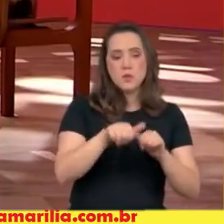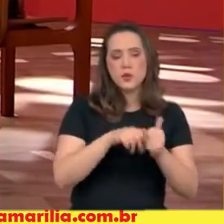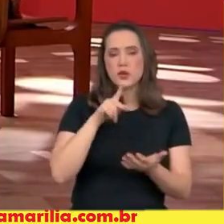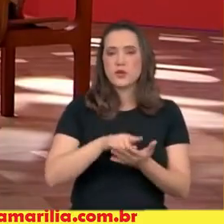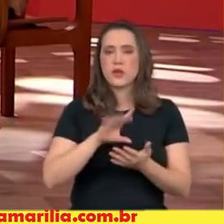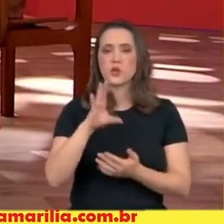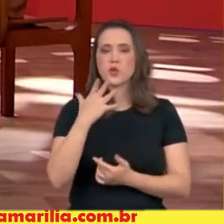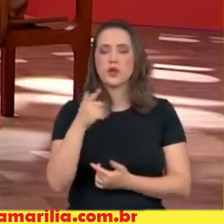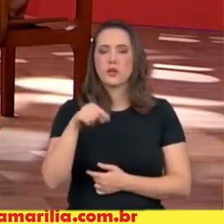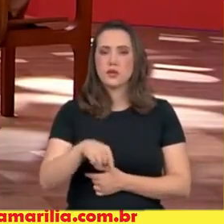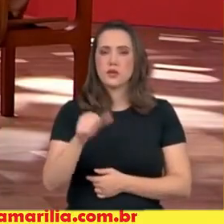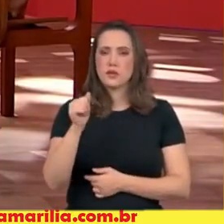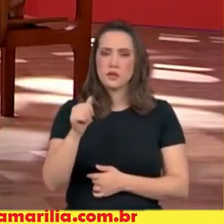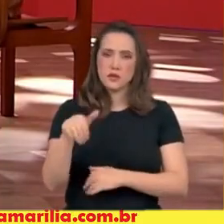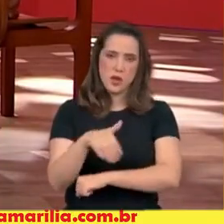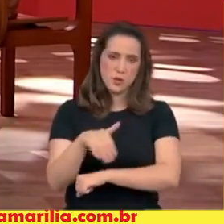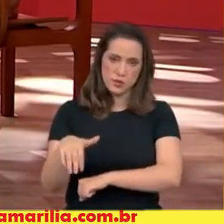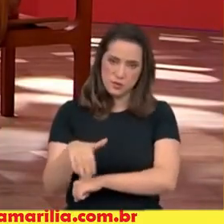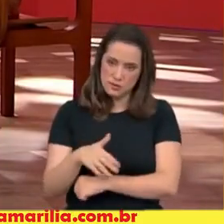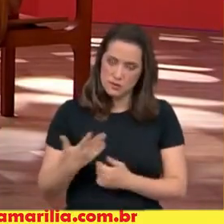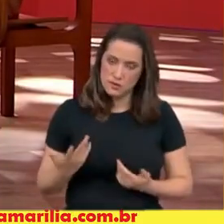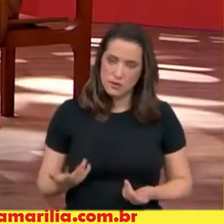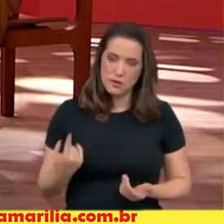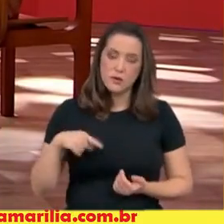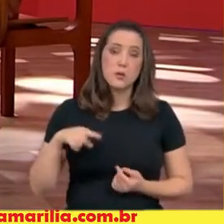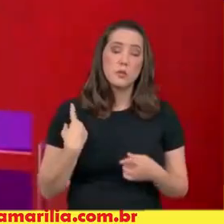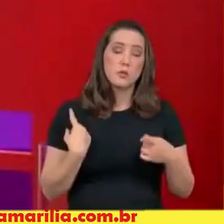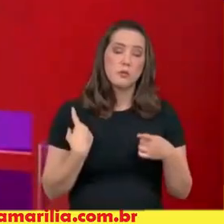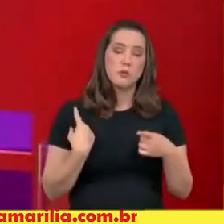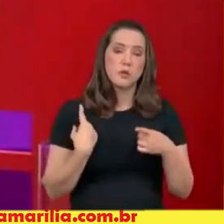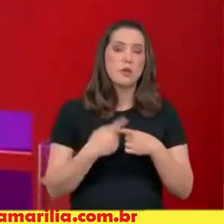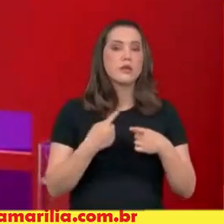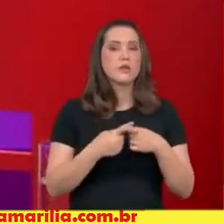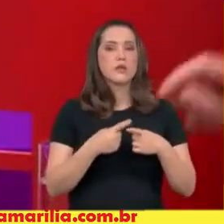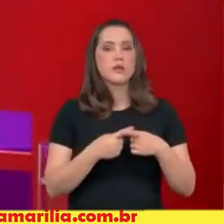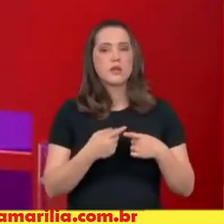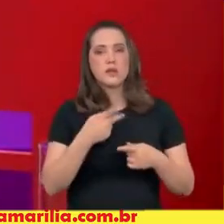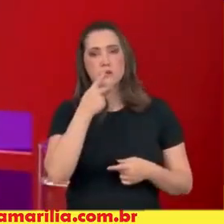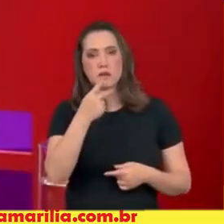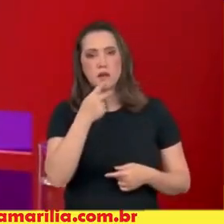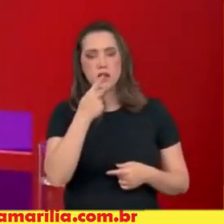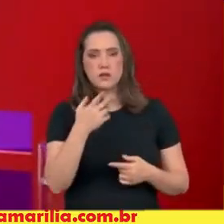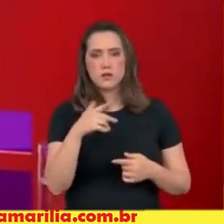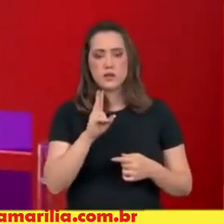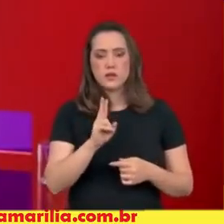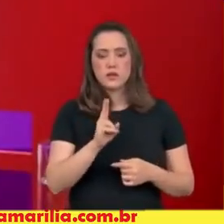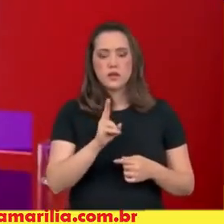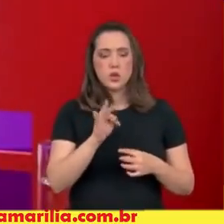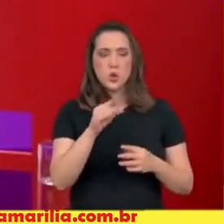manifestação. Nas ruas. Porque essa forma... A forma de contestação que virou hegemônica, que foi